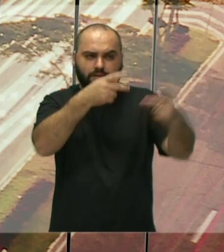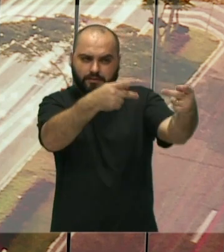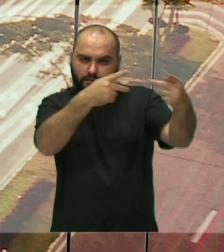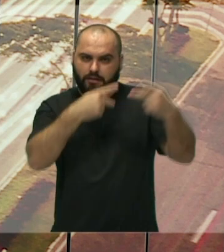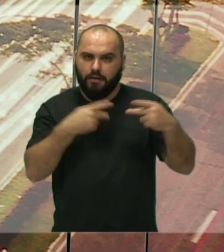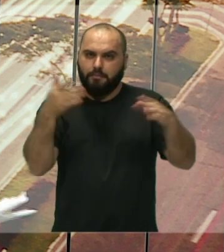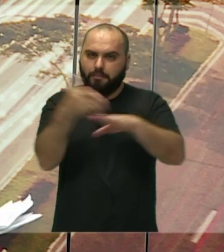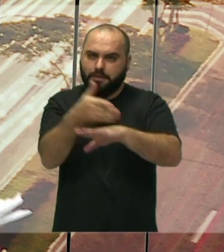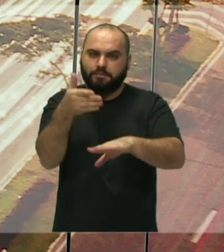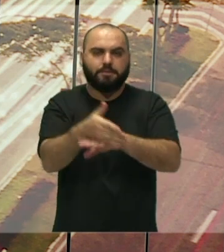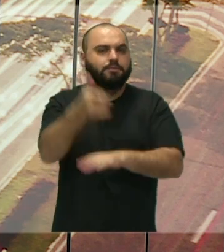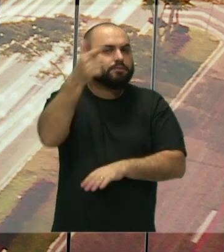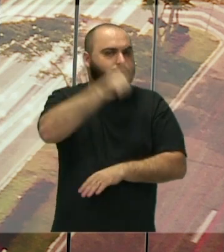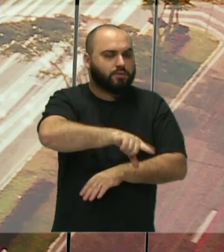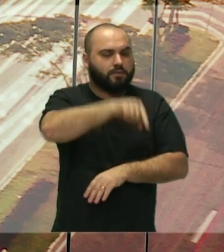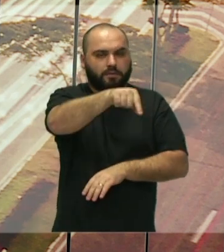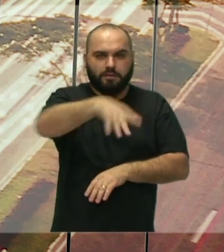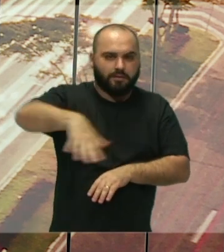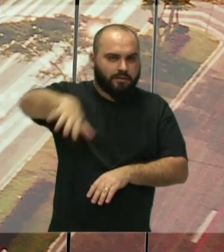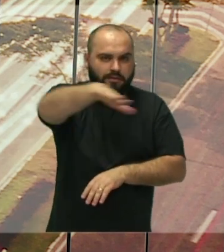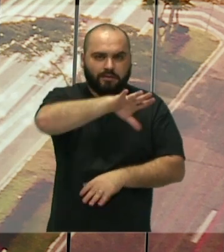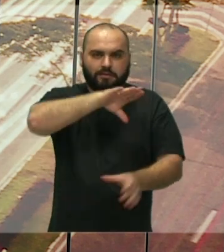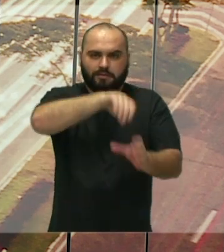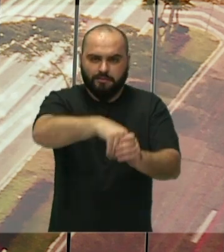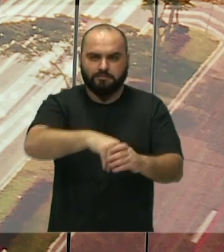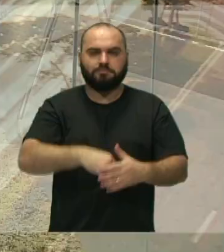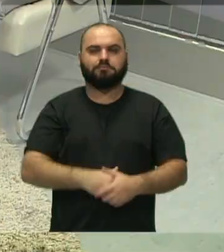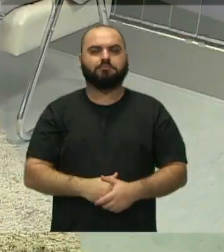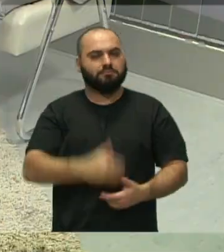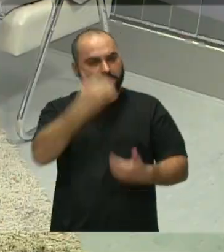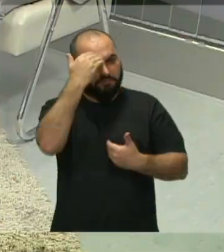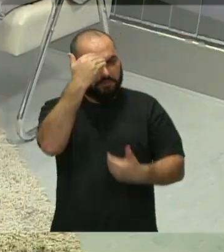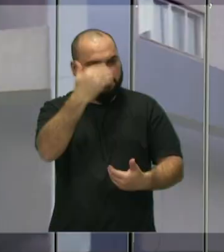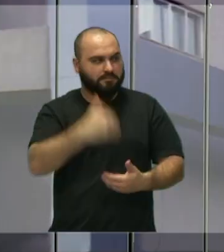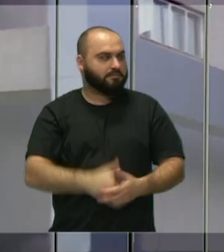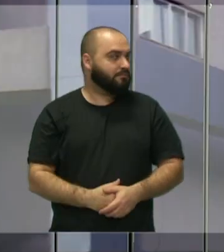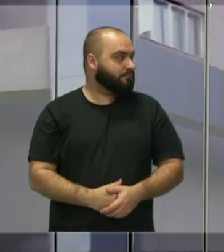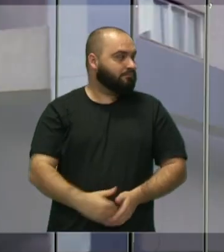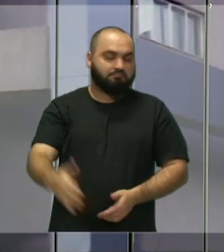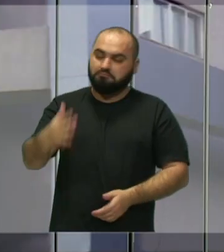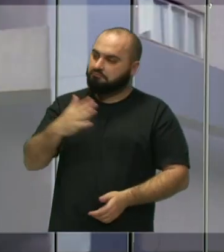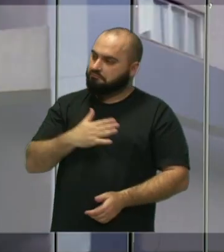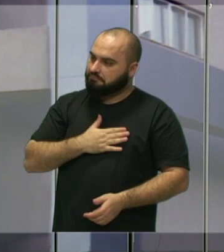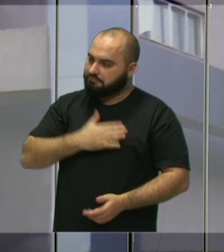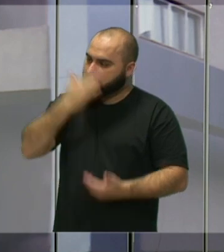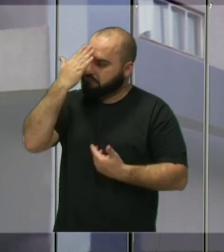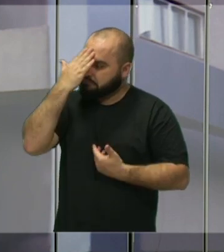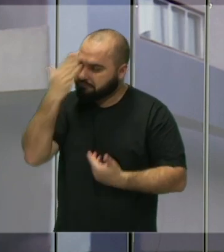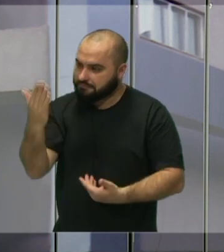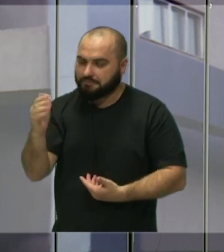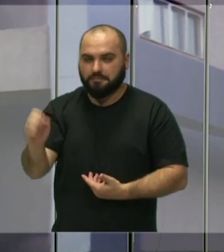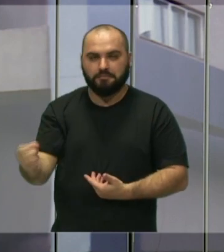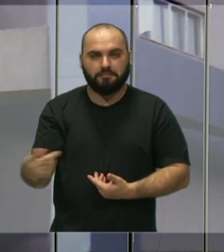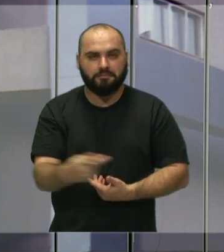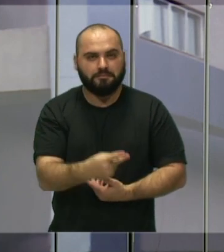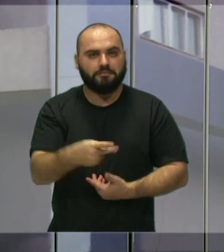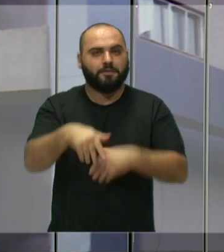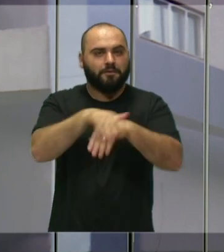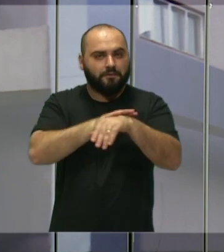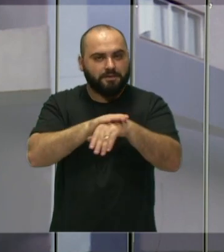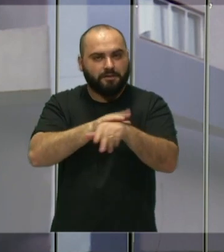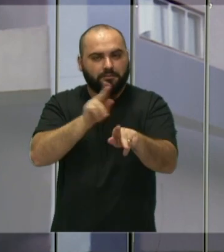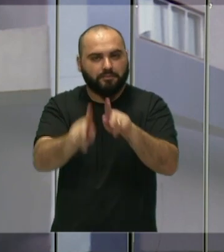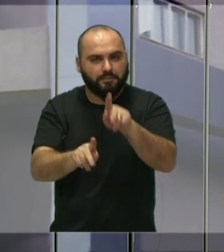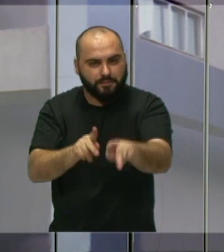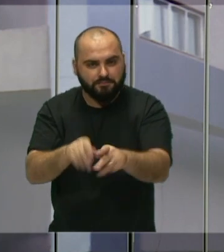participar aqui conosco no estúdio da TV Câmara. Obrigado por aceitar o convite. Maurício, eu que agradeço essa oportunidade de falar com o nosso